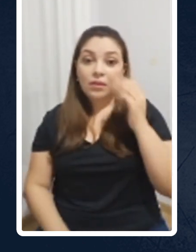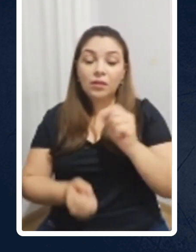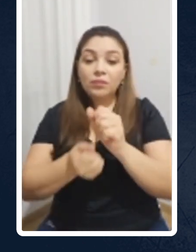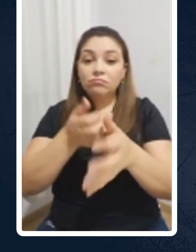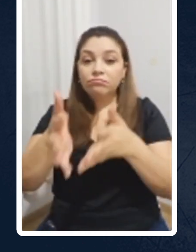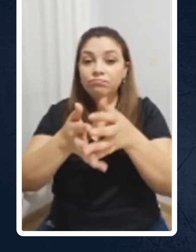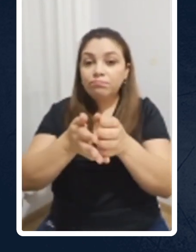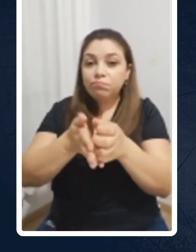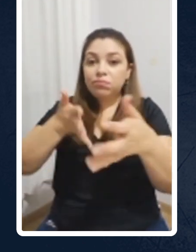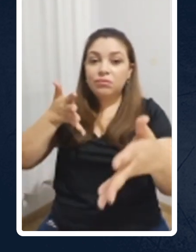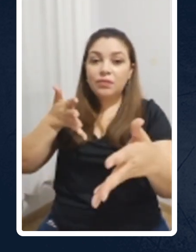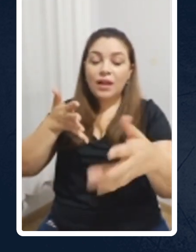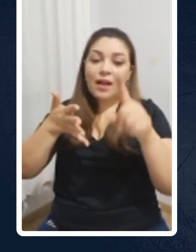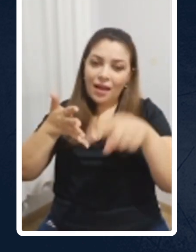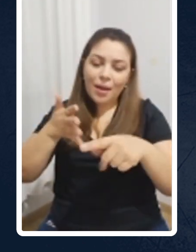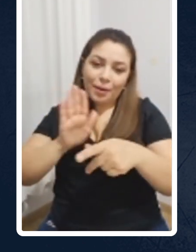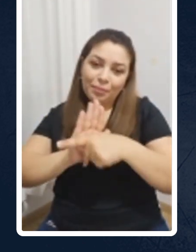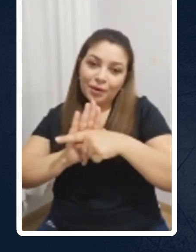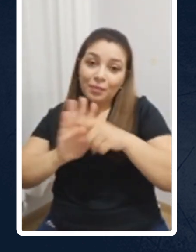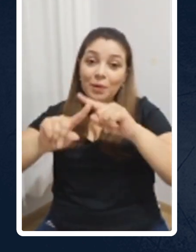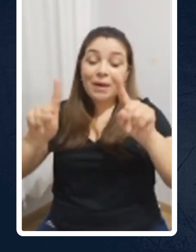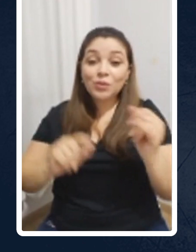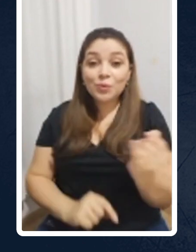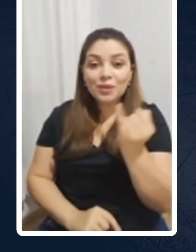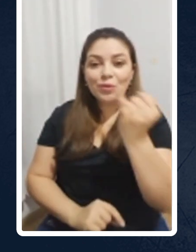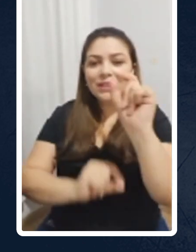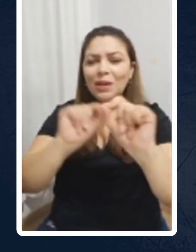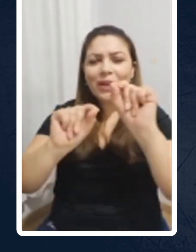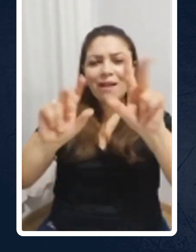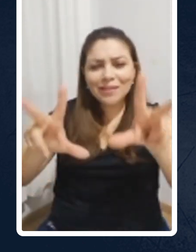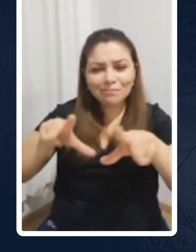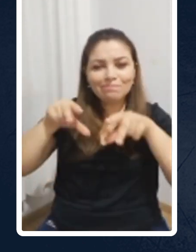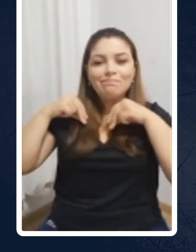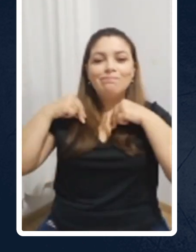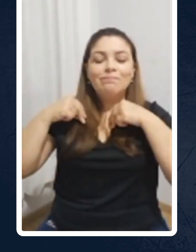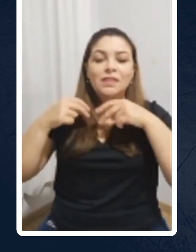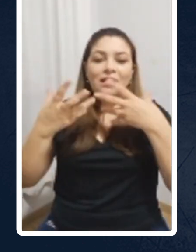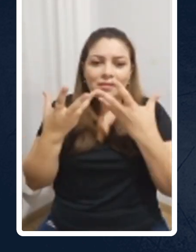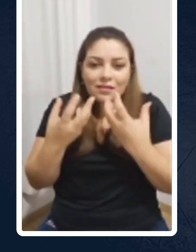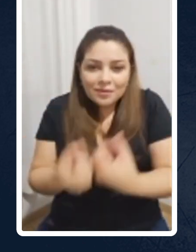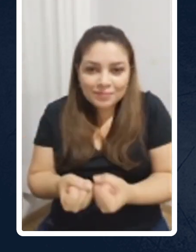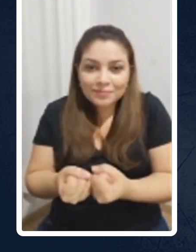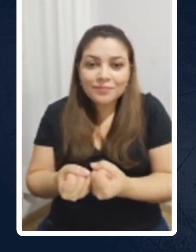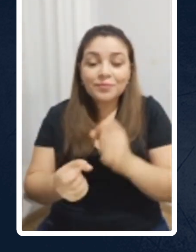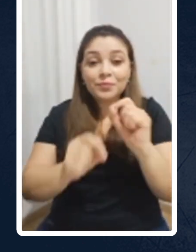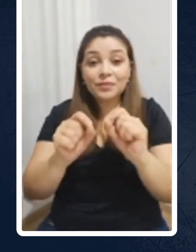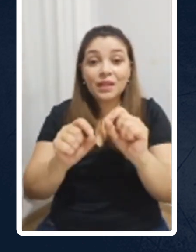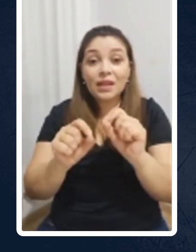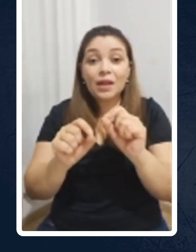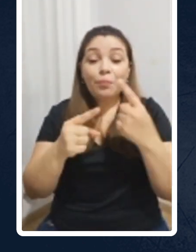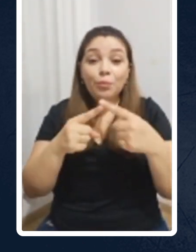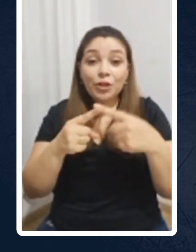O importante é realmente assumir que aquele que tem preconceito